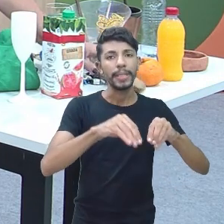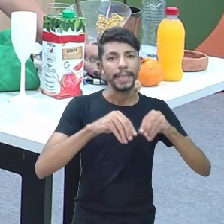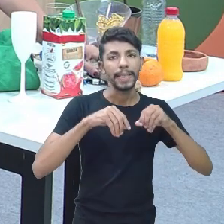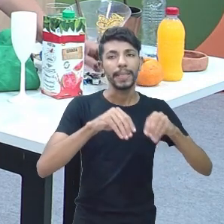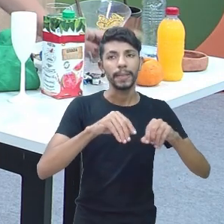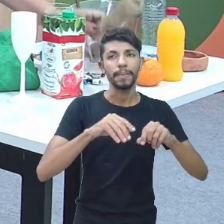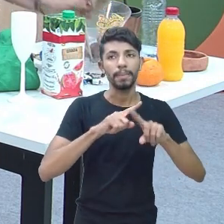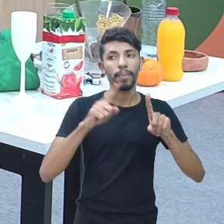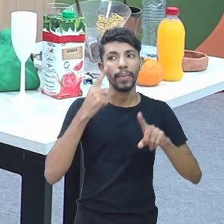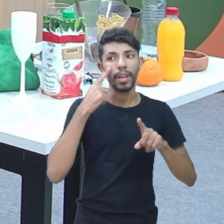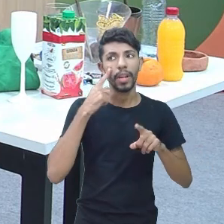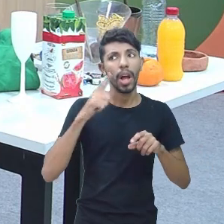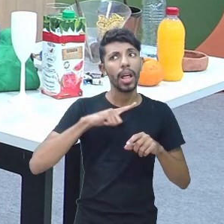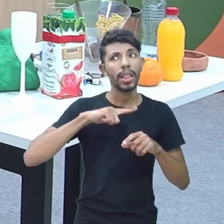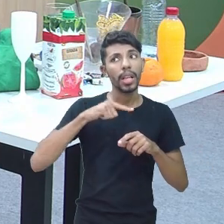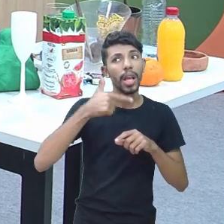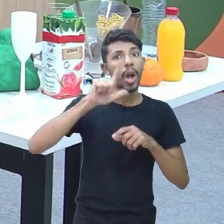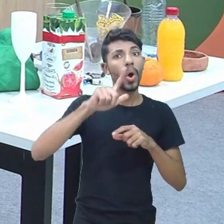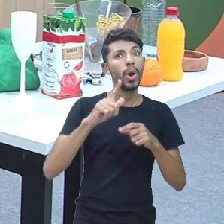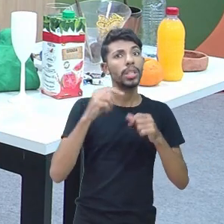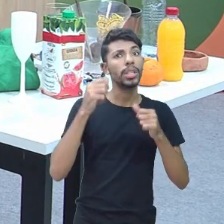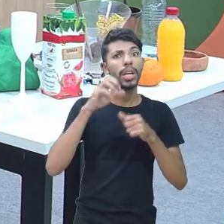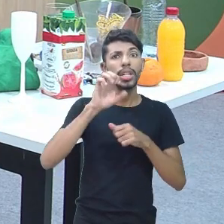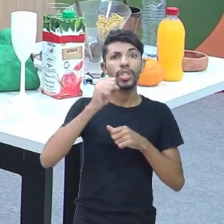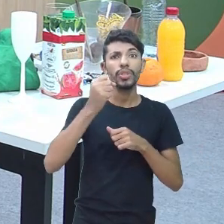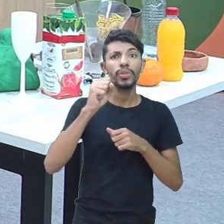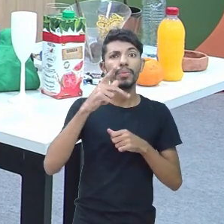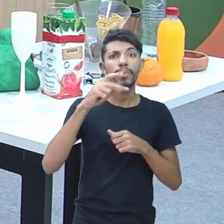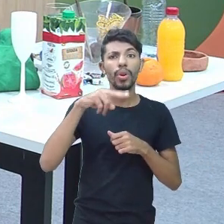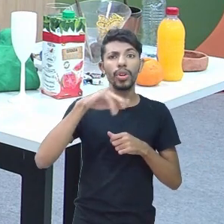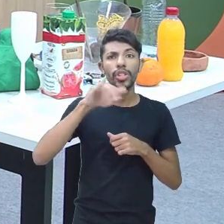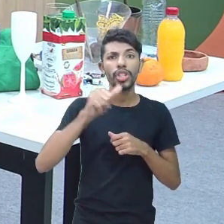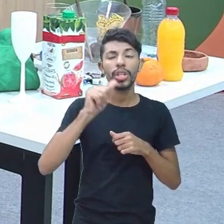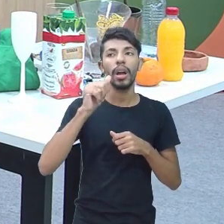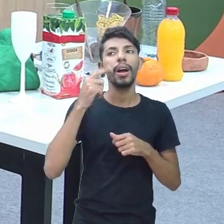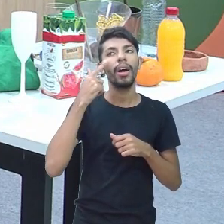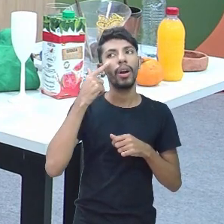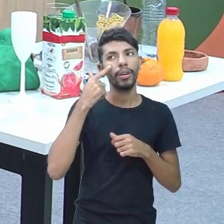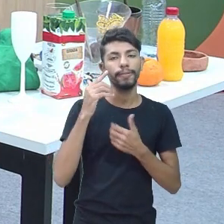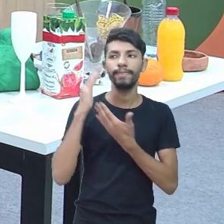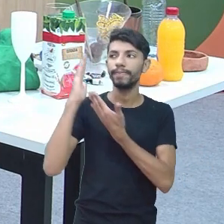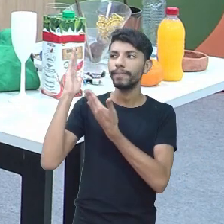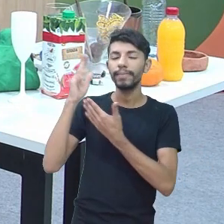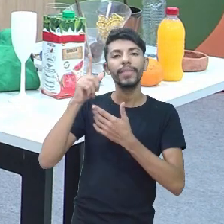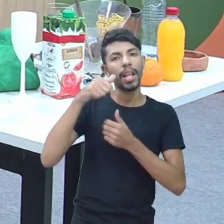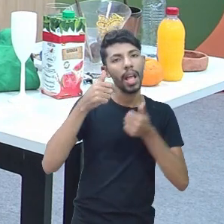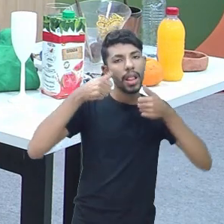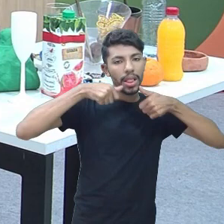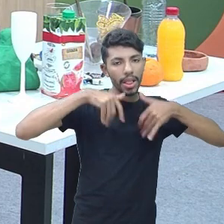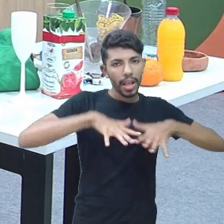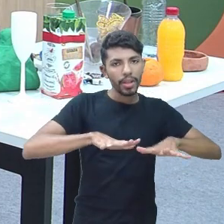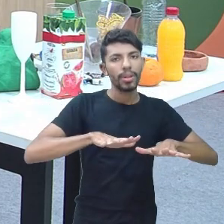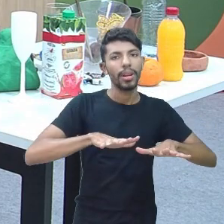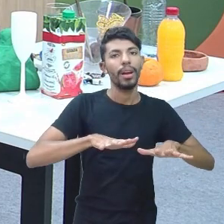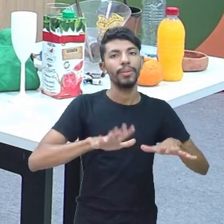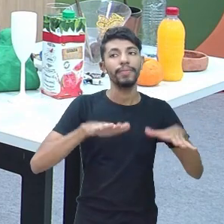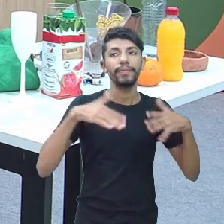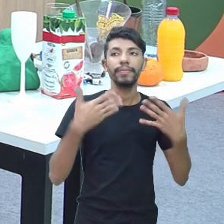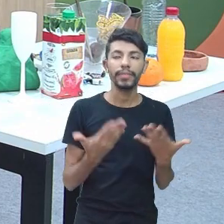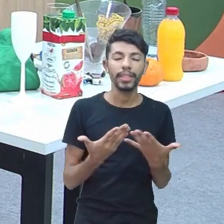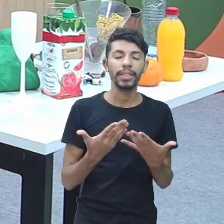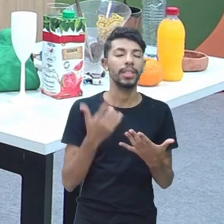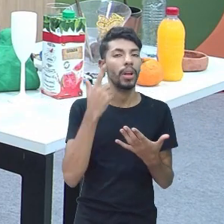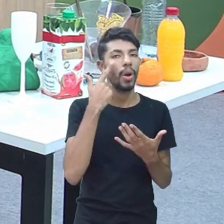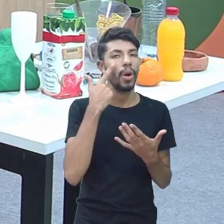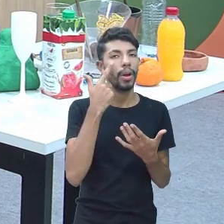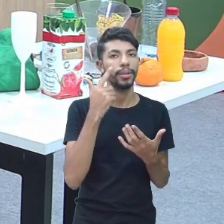mas tem a outra esponja. Sim, essa esponja aqui, né? A bucha, ela é natural. Então a natureza